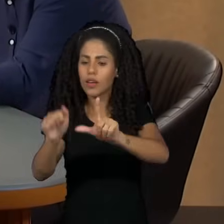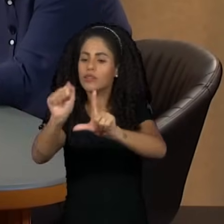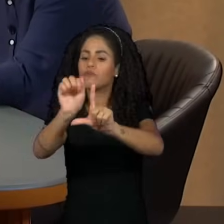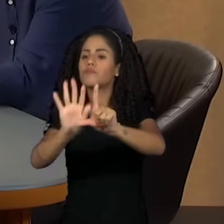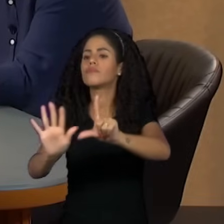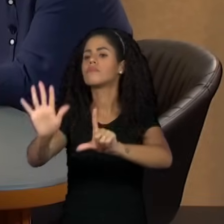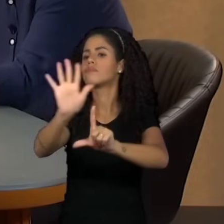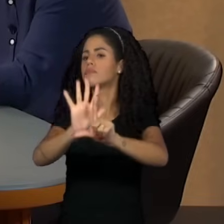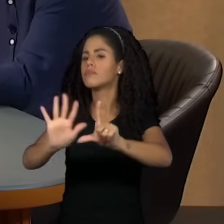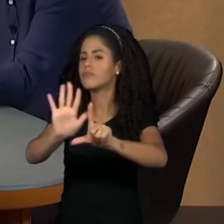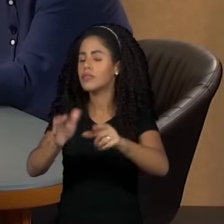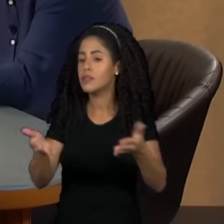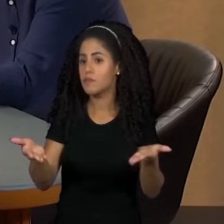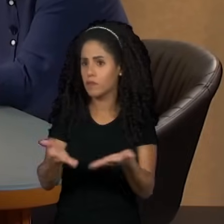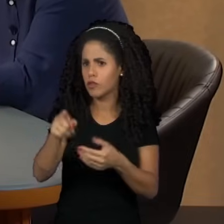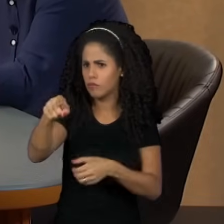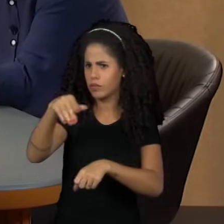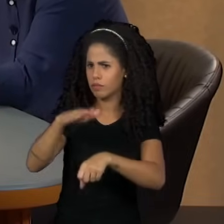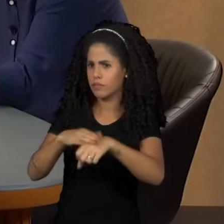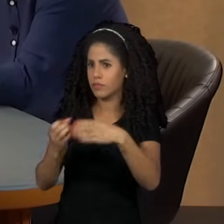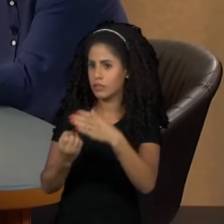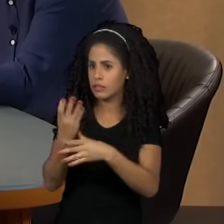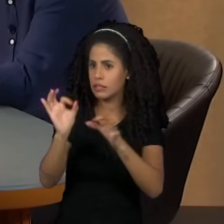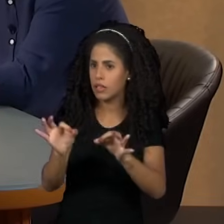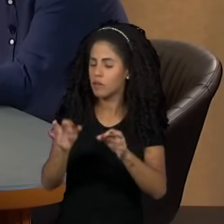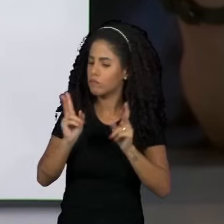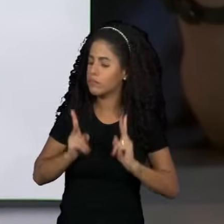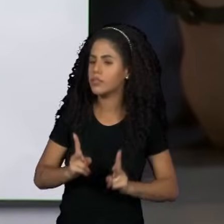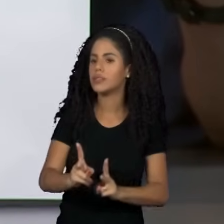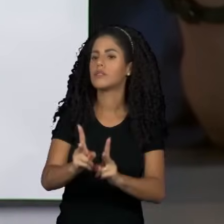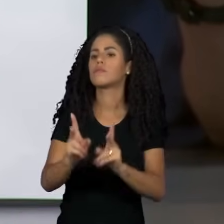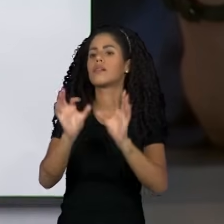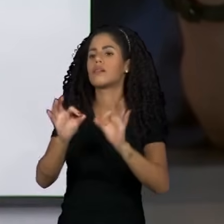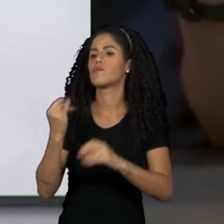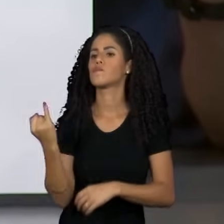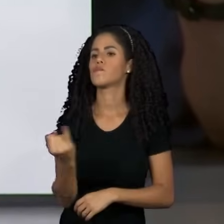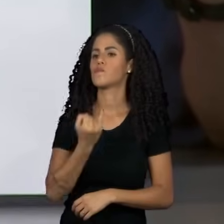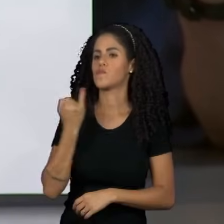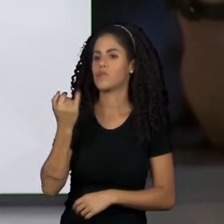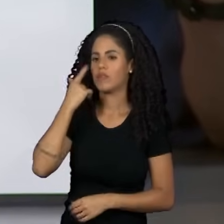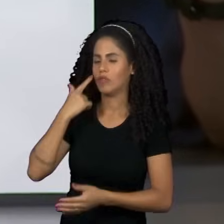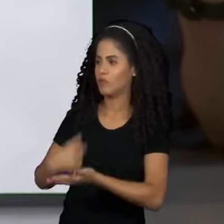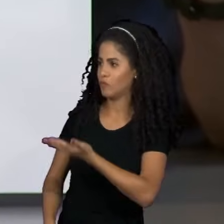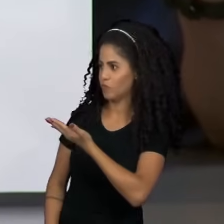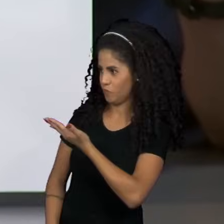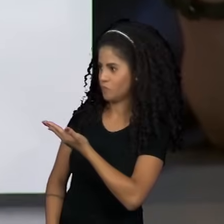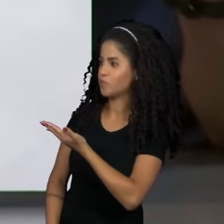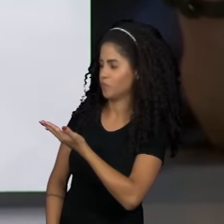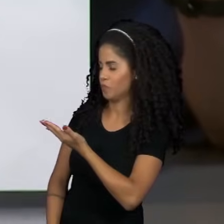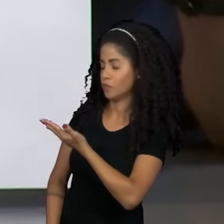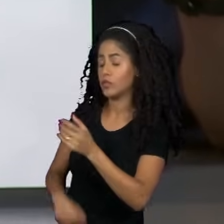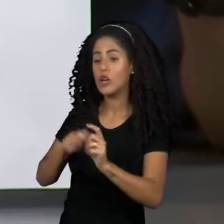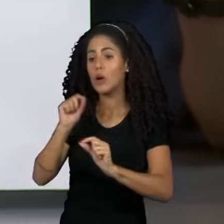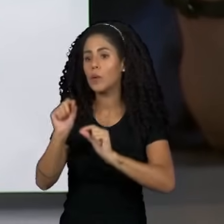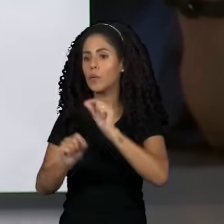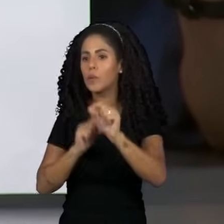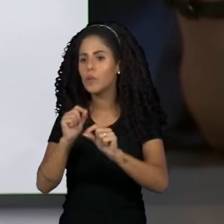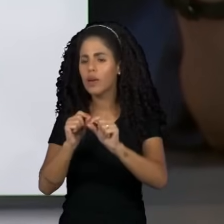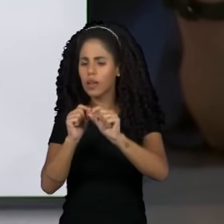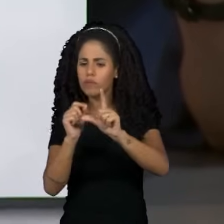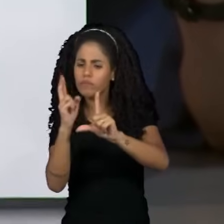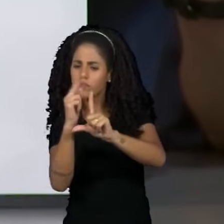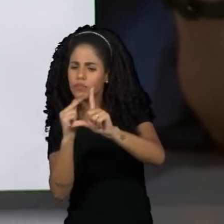como uma coisa que você tem estima, que tem muito valor para você, esse